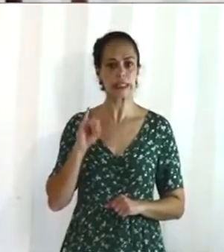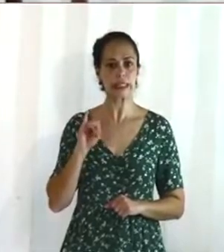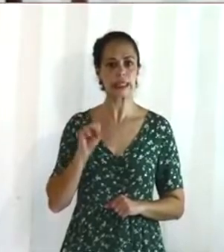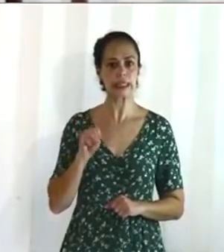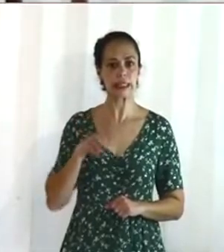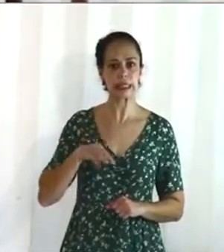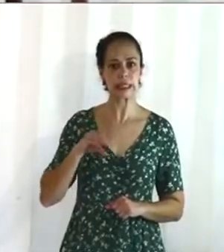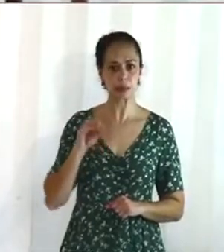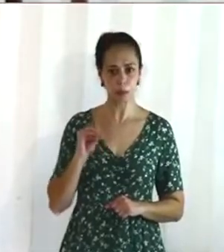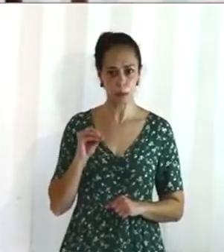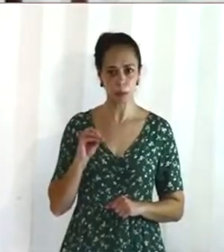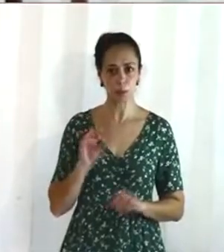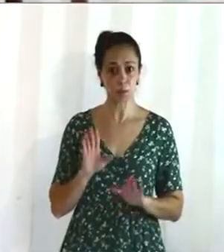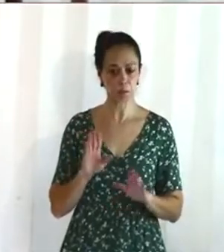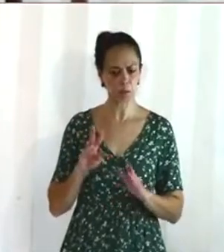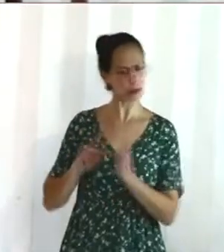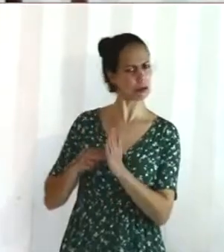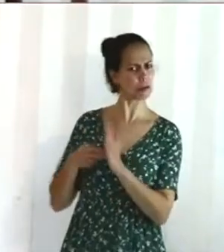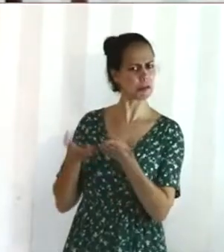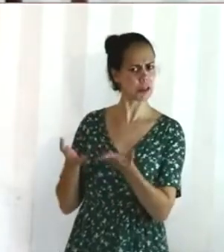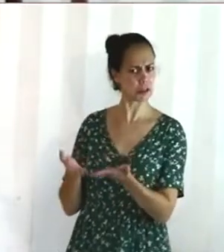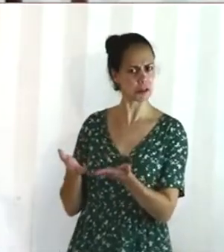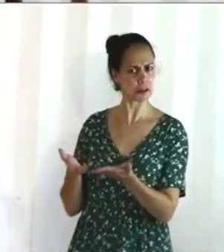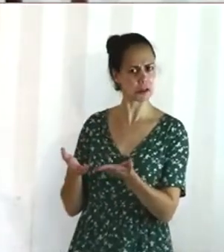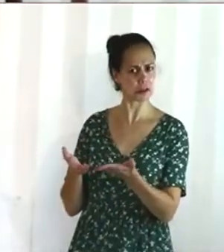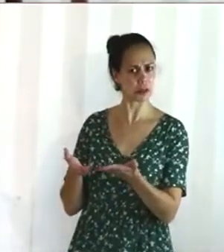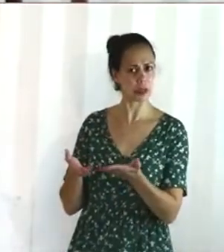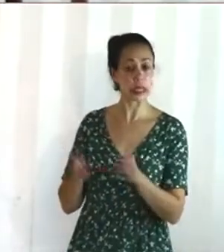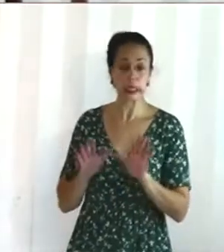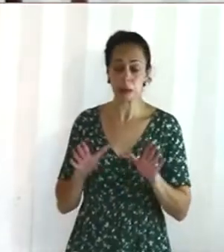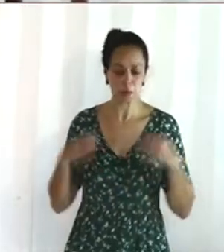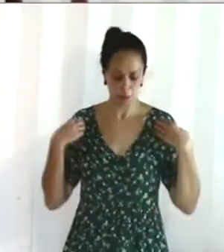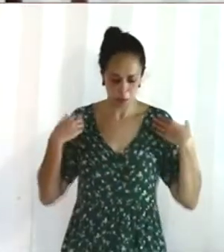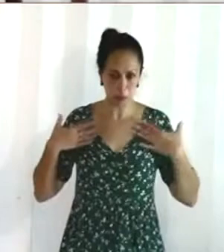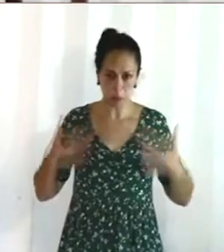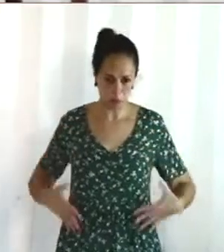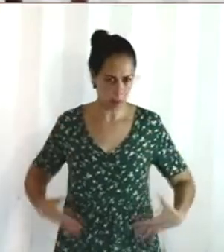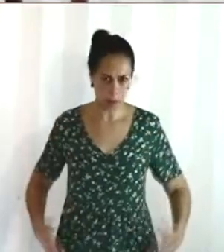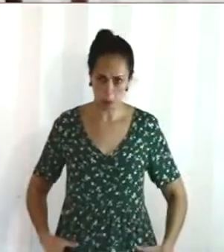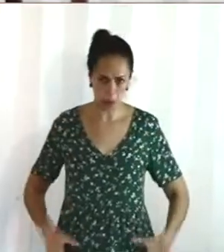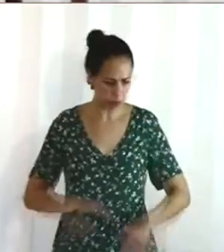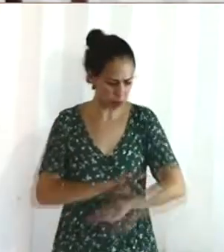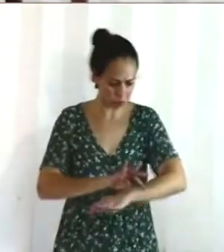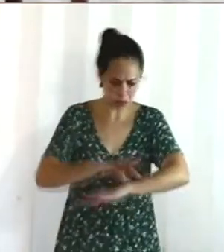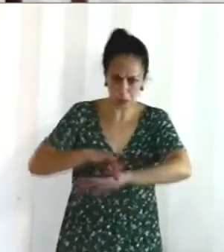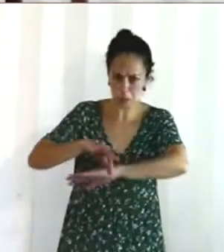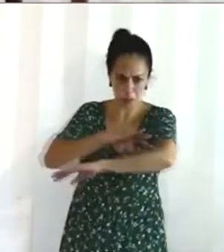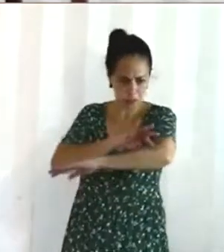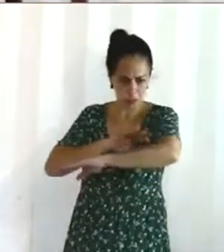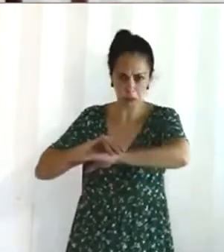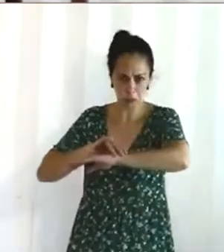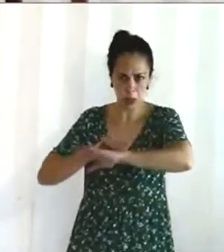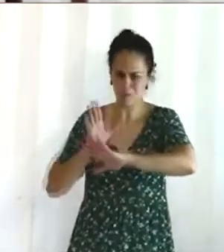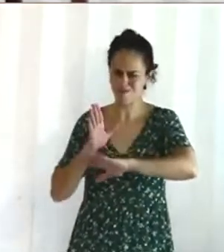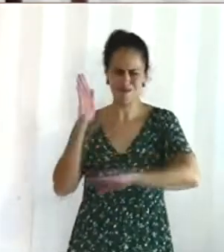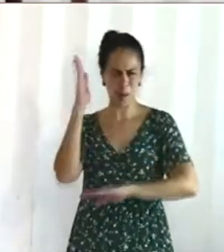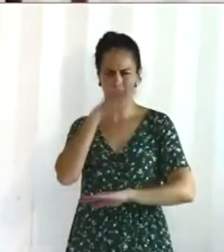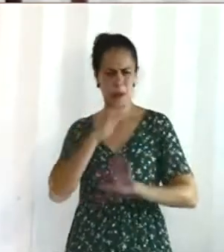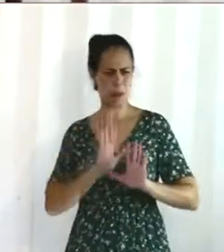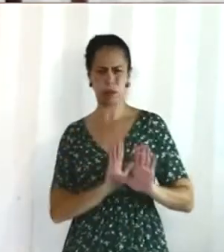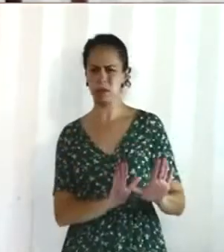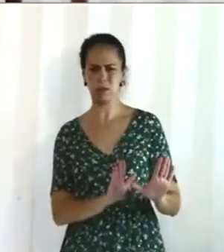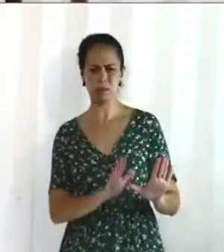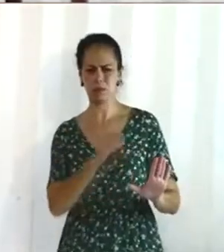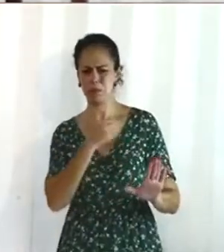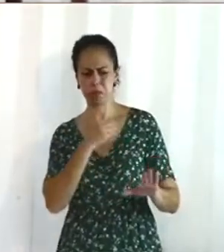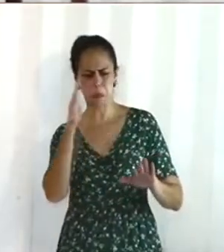que a matéria era intrinsecamente má e o espírito era bom. Então, na concepção do